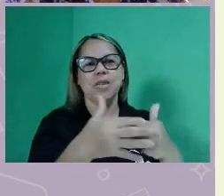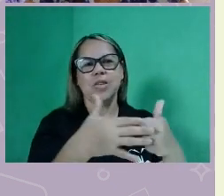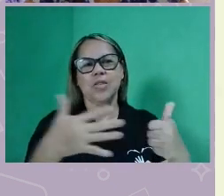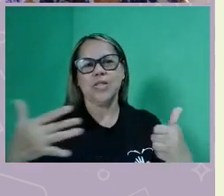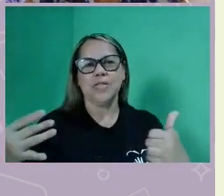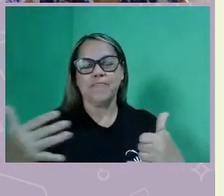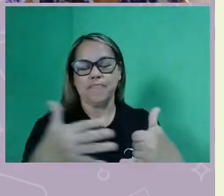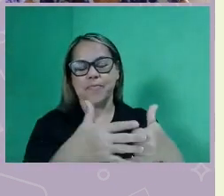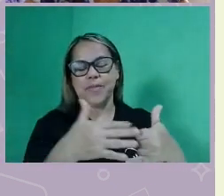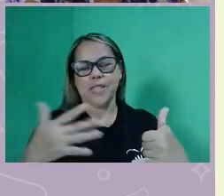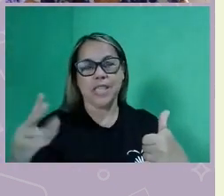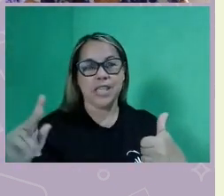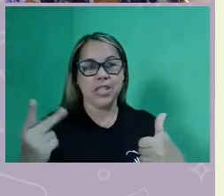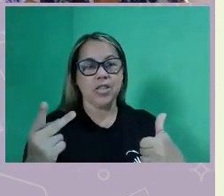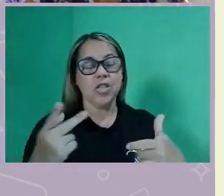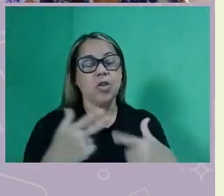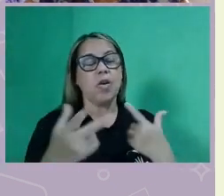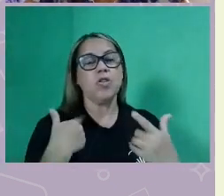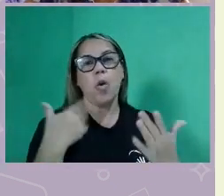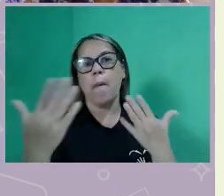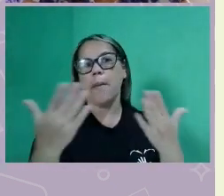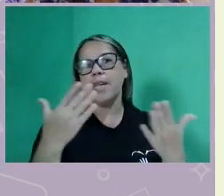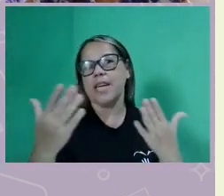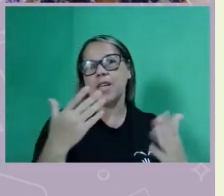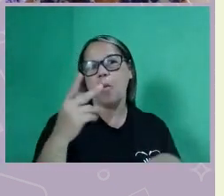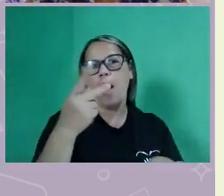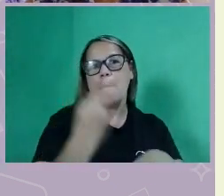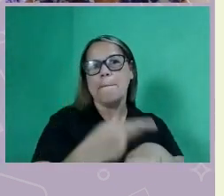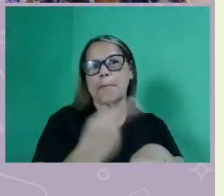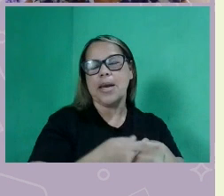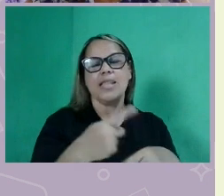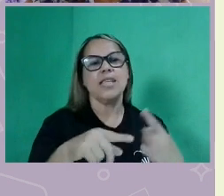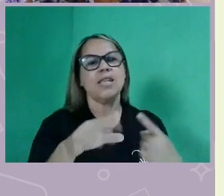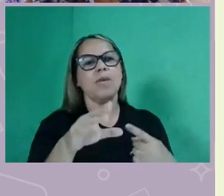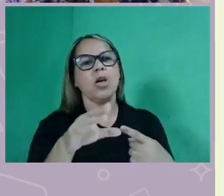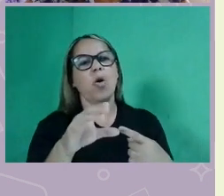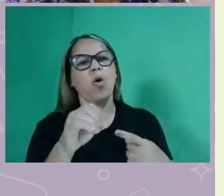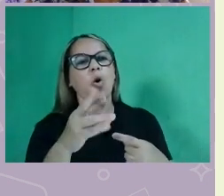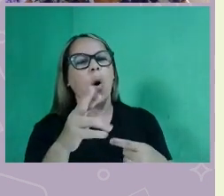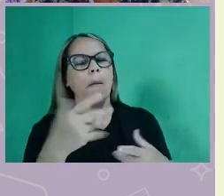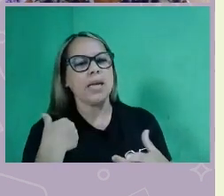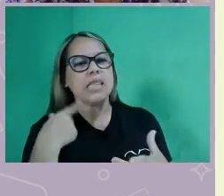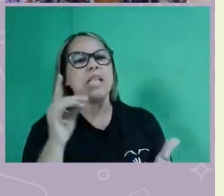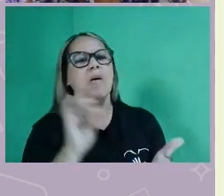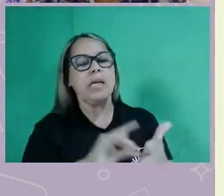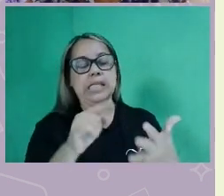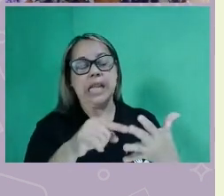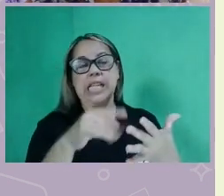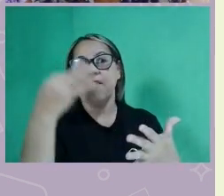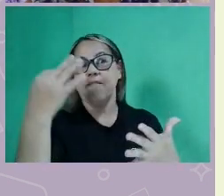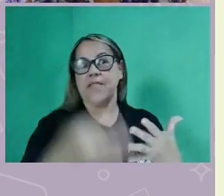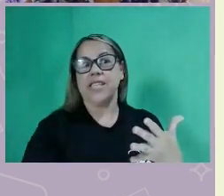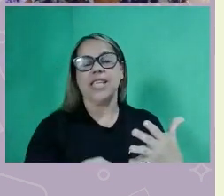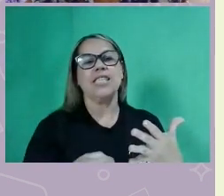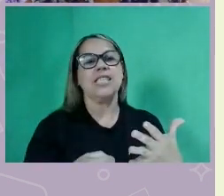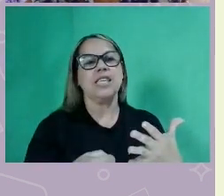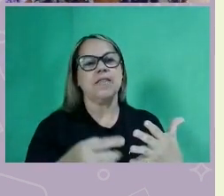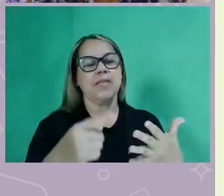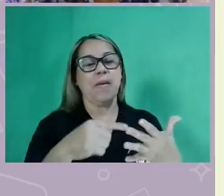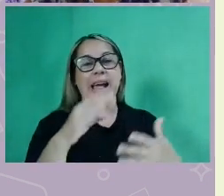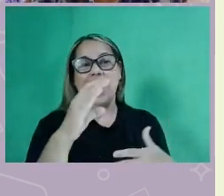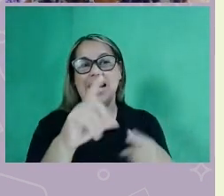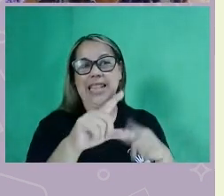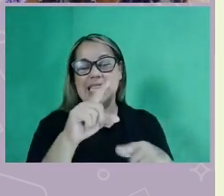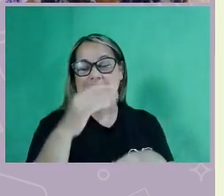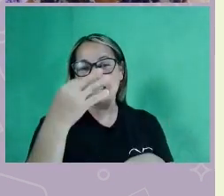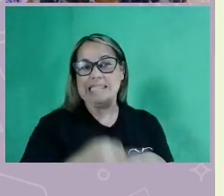a prata e com o cobre então essa alternativa é verdadeira tá certo seria a letra C a resposta da questão